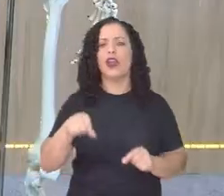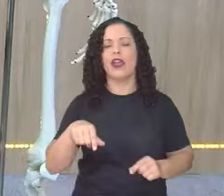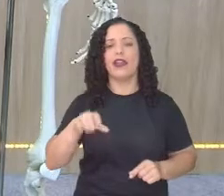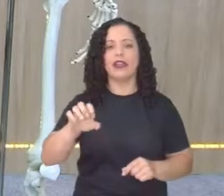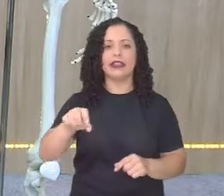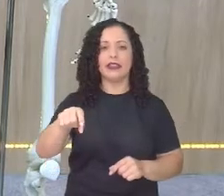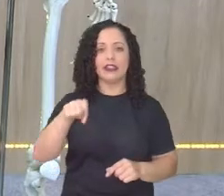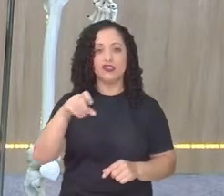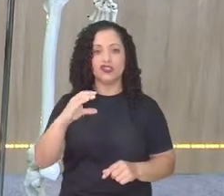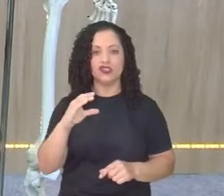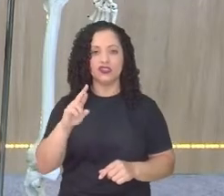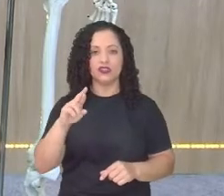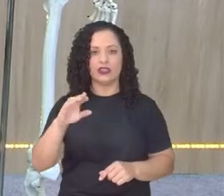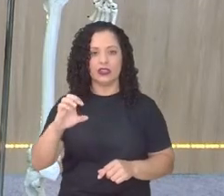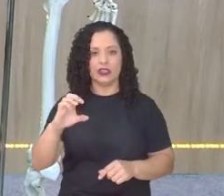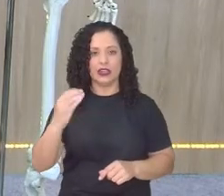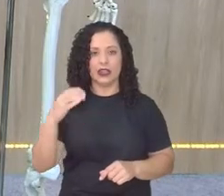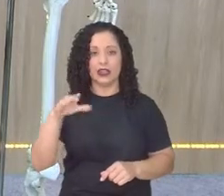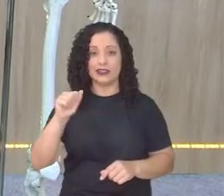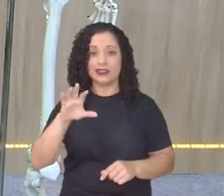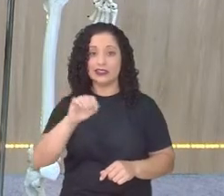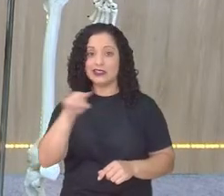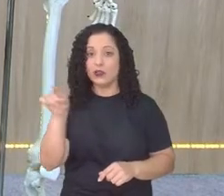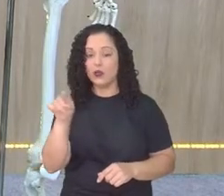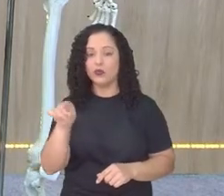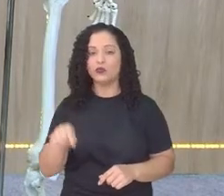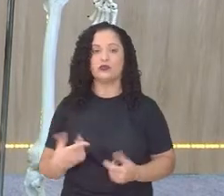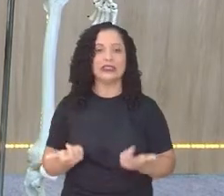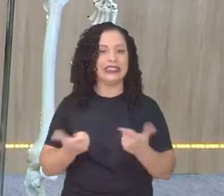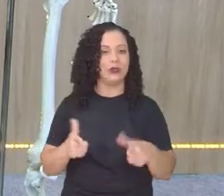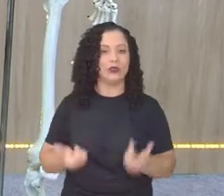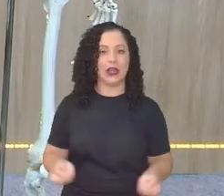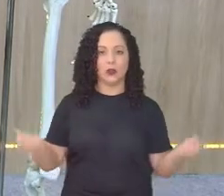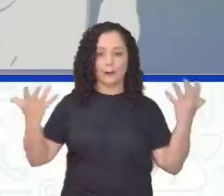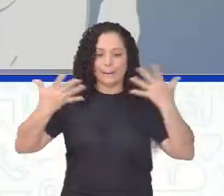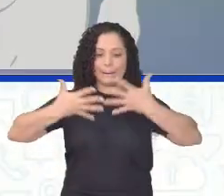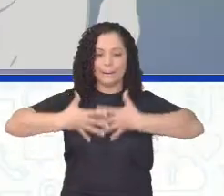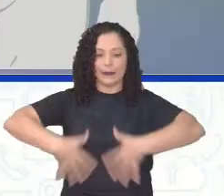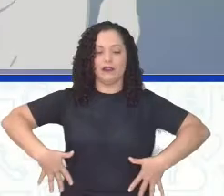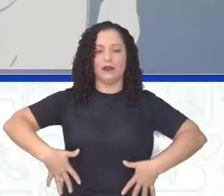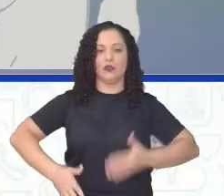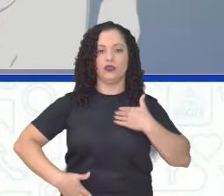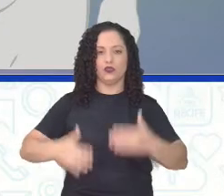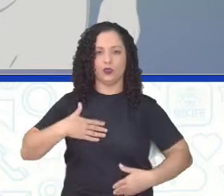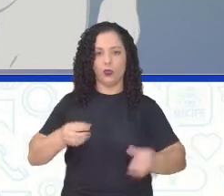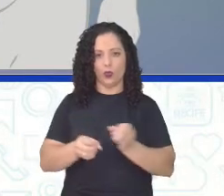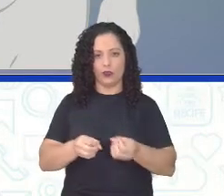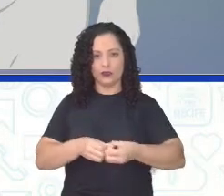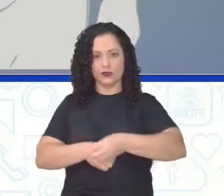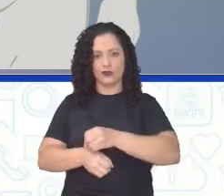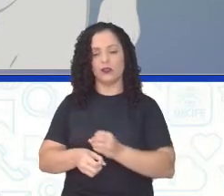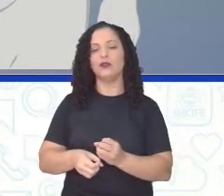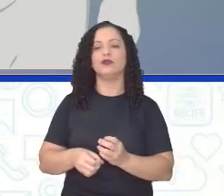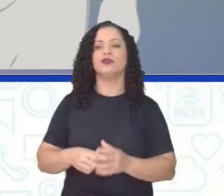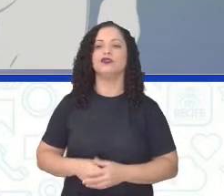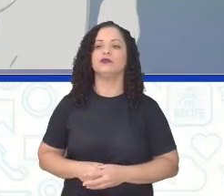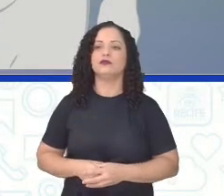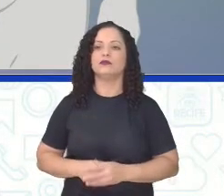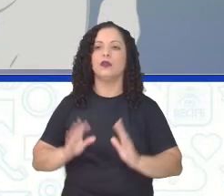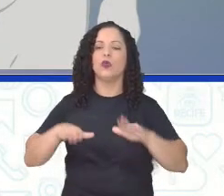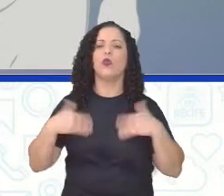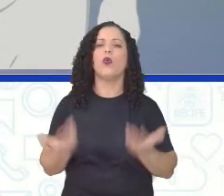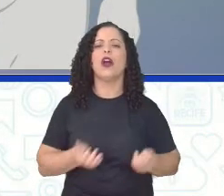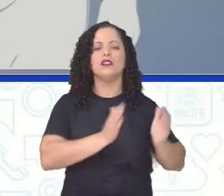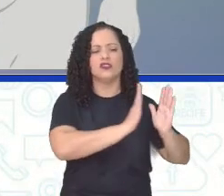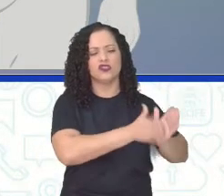não entrou no metabolismo celular. Ok? E aí eu estou colocando, além de falar de processos químicos e físicos, quais são as